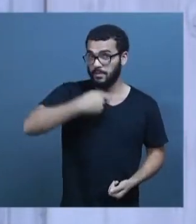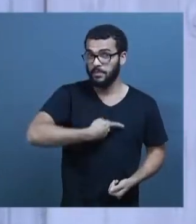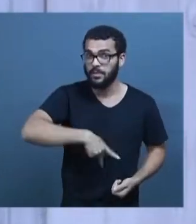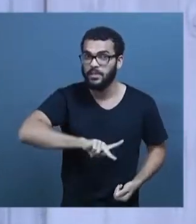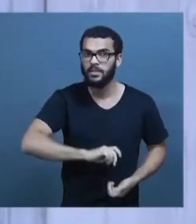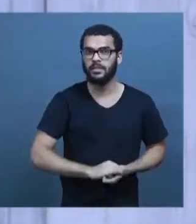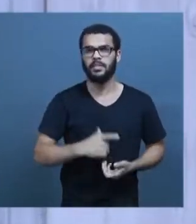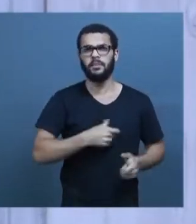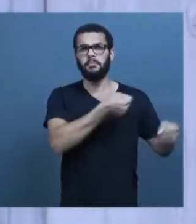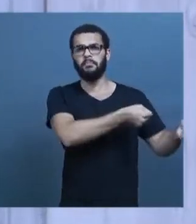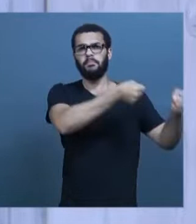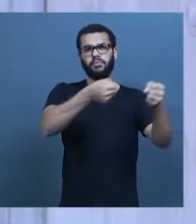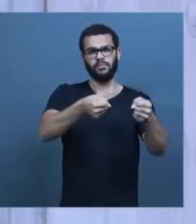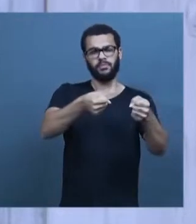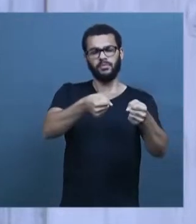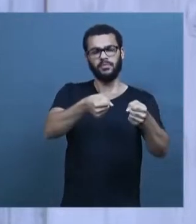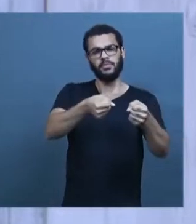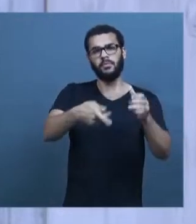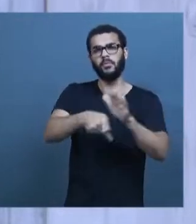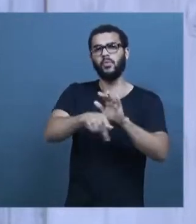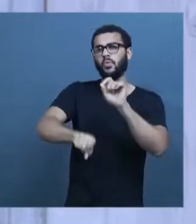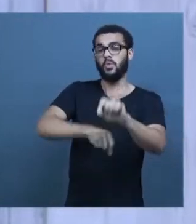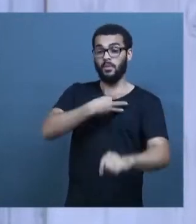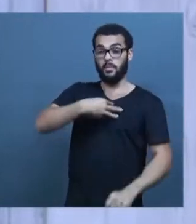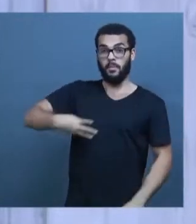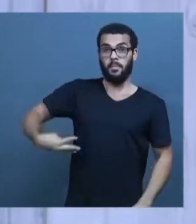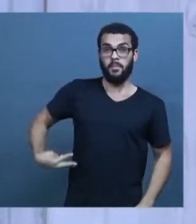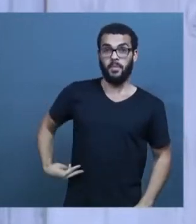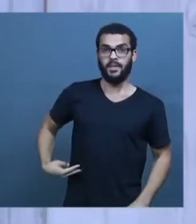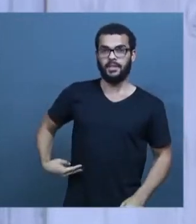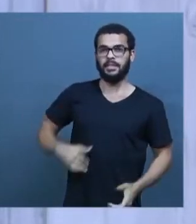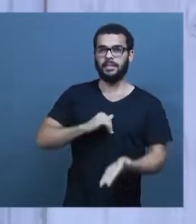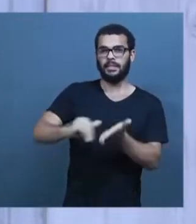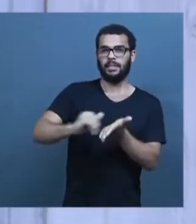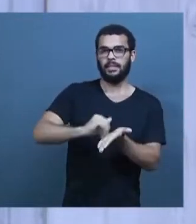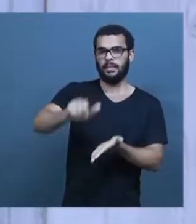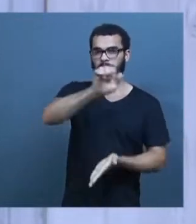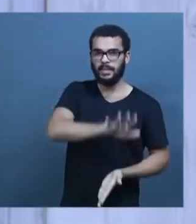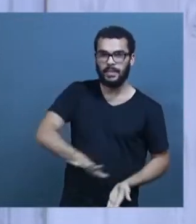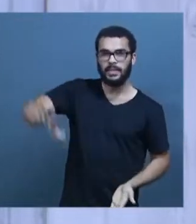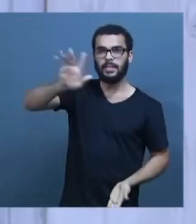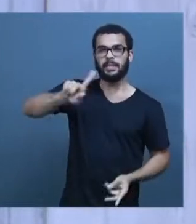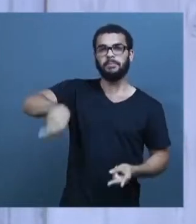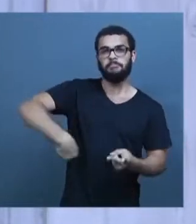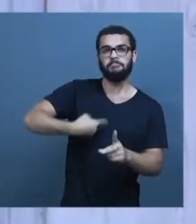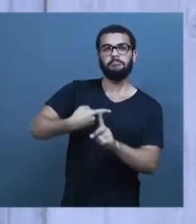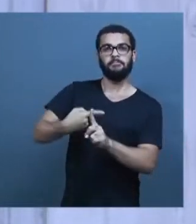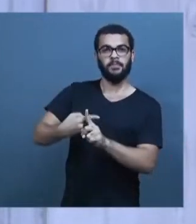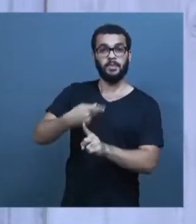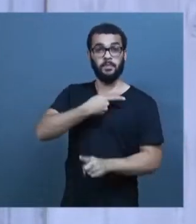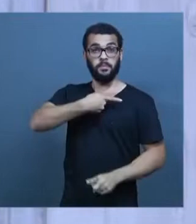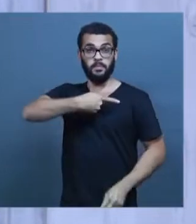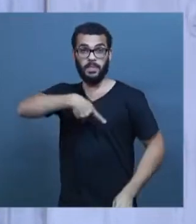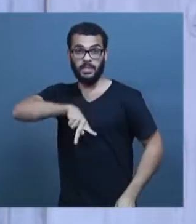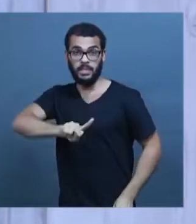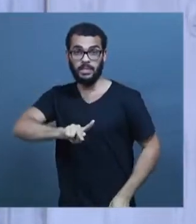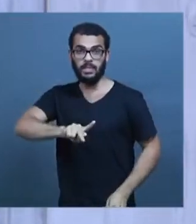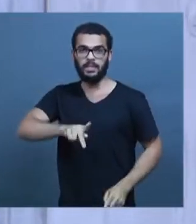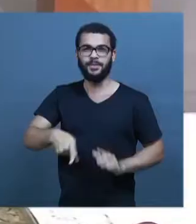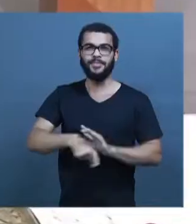deu posse ao ministro da Secretaria-Geral da Presidência e ao presidente dos Correios. Veja.